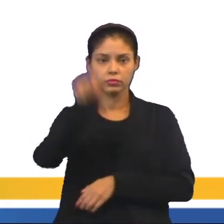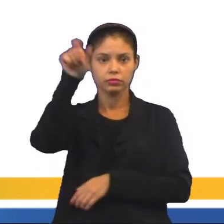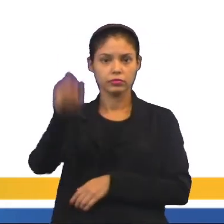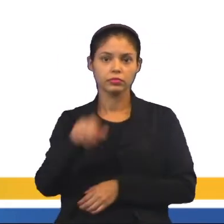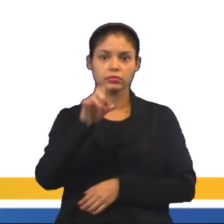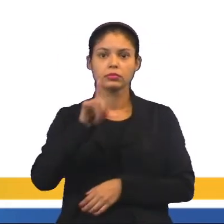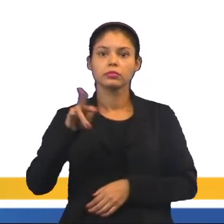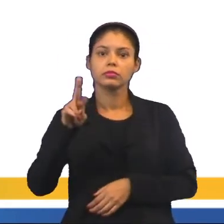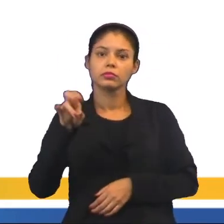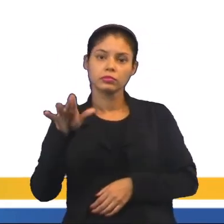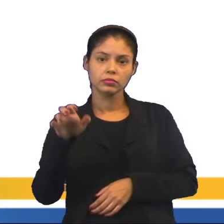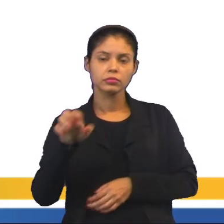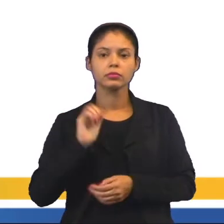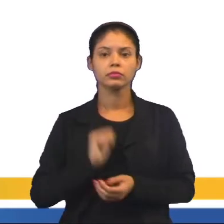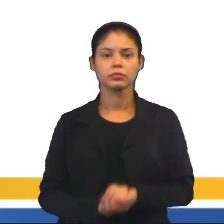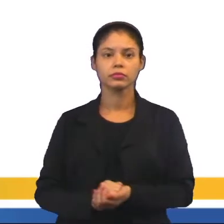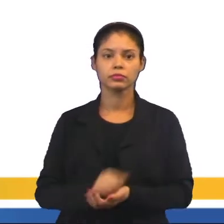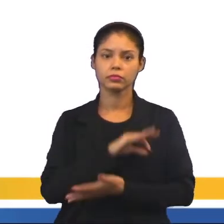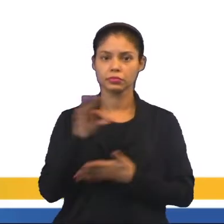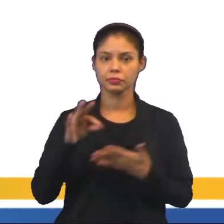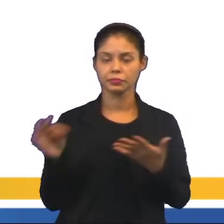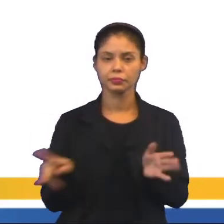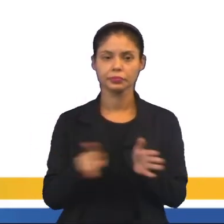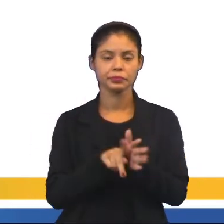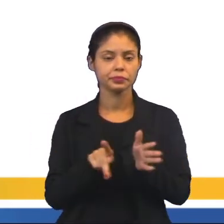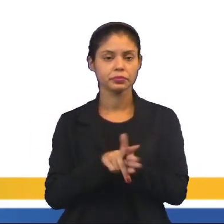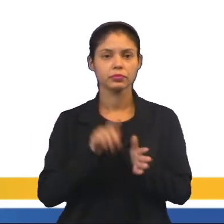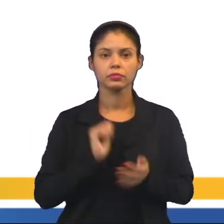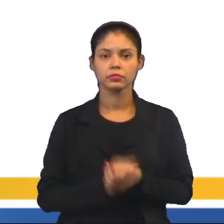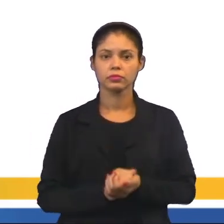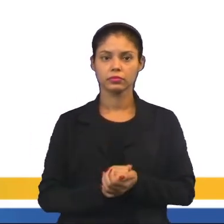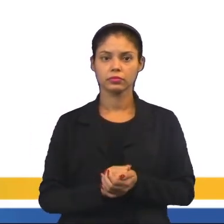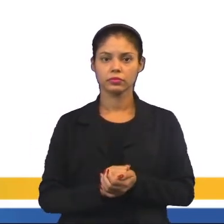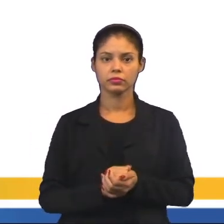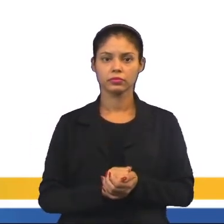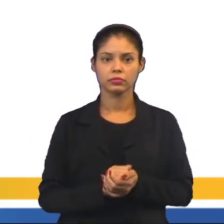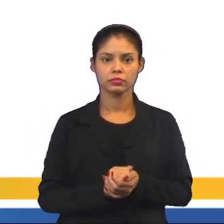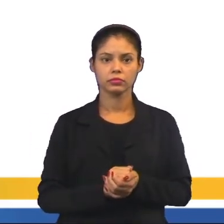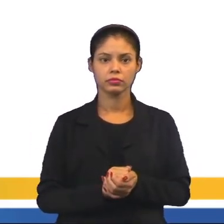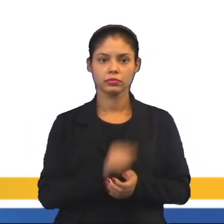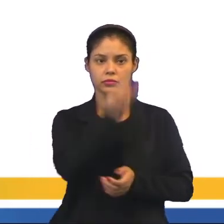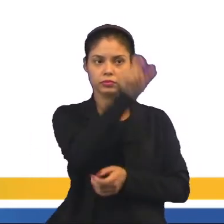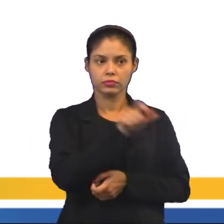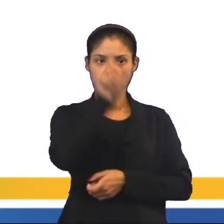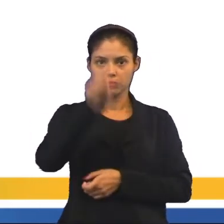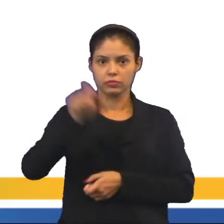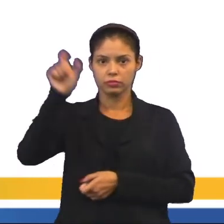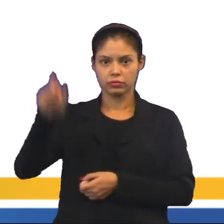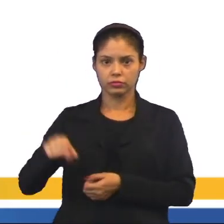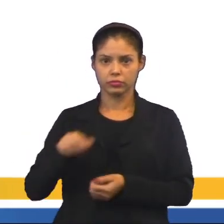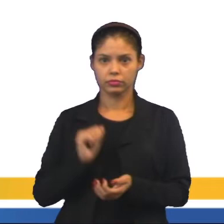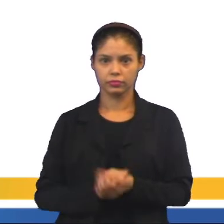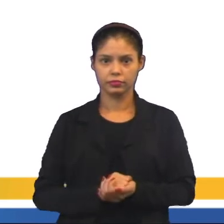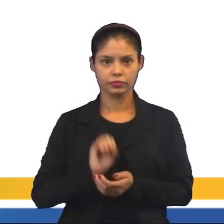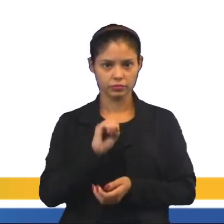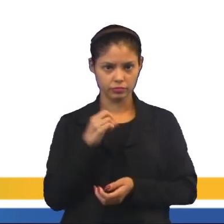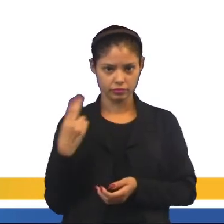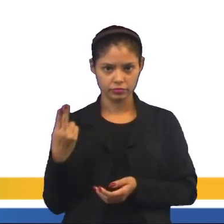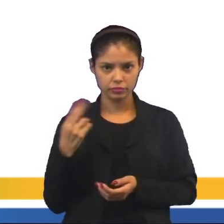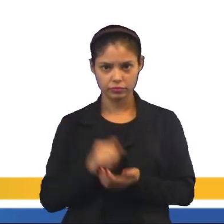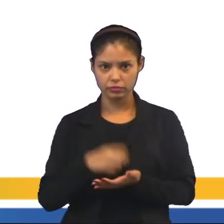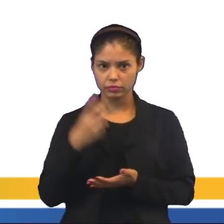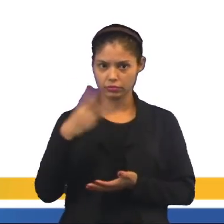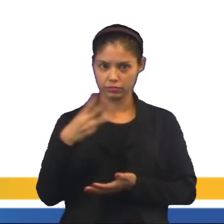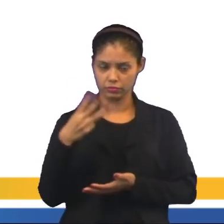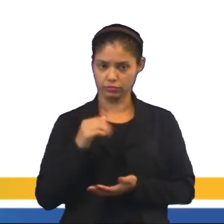combinações lineares, dos elementos correspondentes de filas paralelas. Ou seja, observe aí que nós temos 3